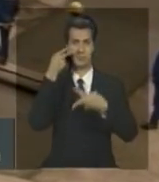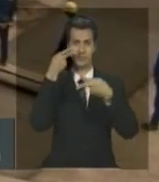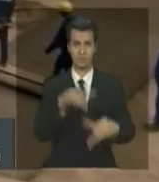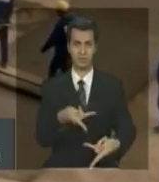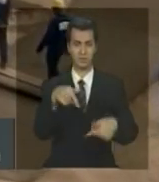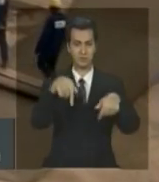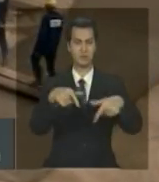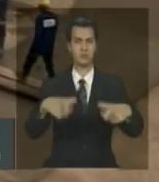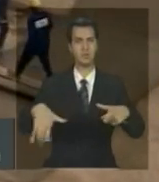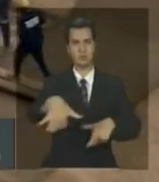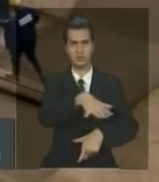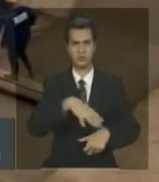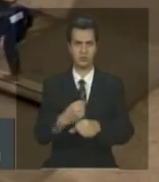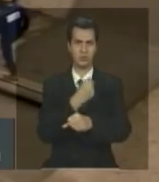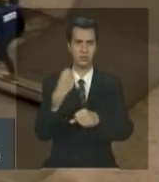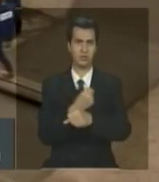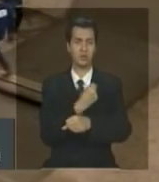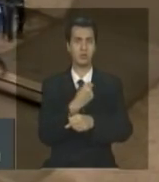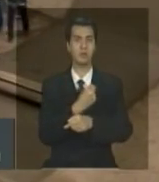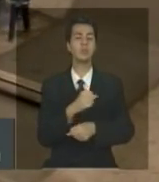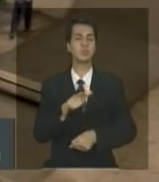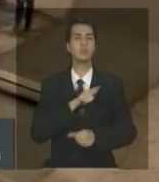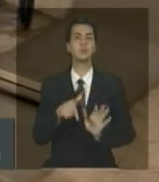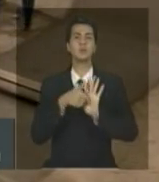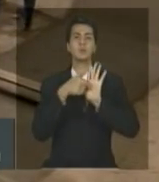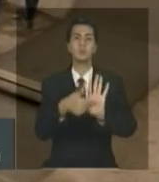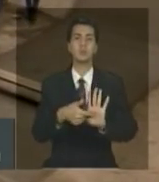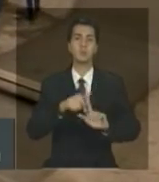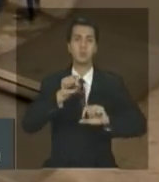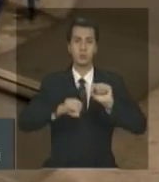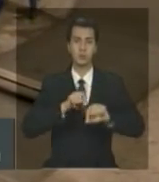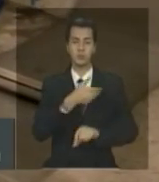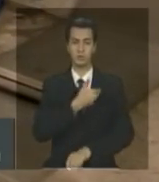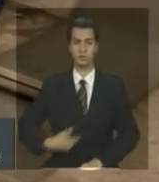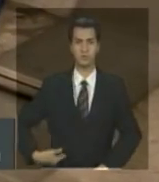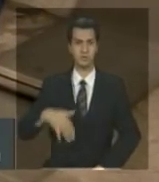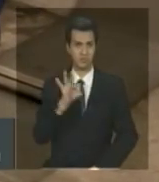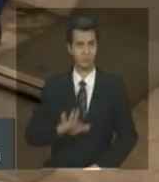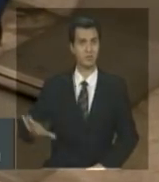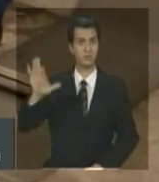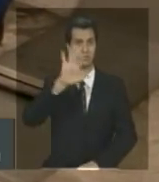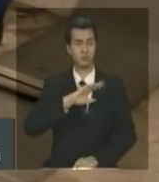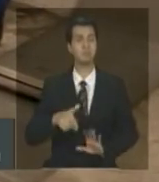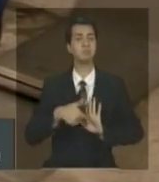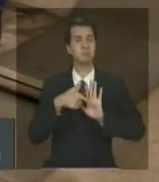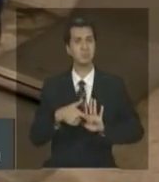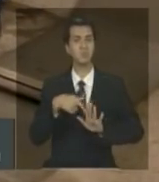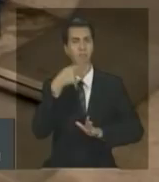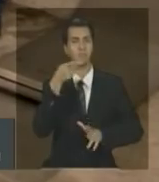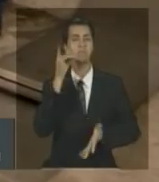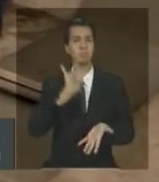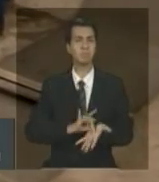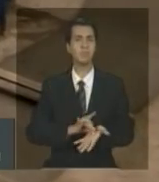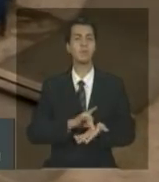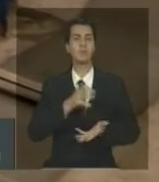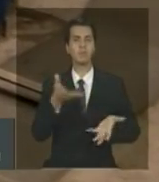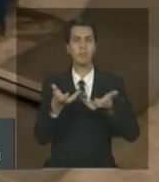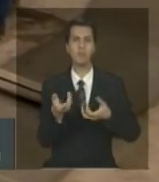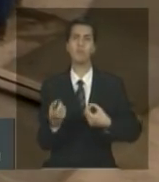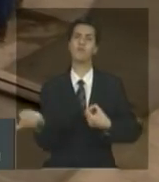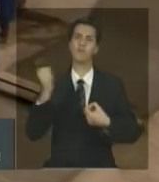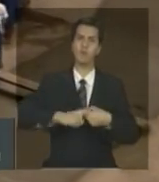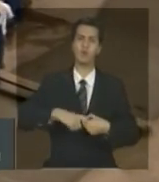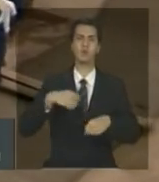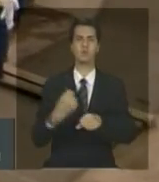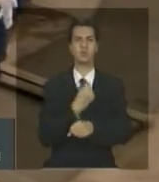de obras, ela justamente acena, né, mostra que o governo federal está acenando para a retomada